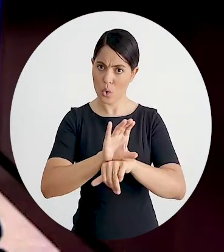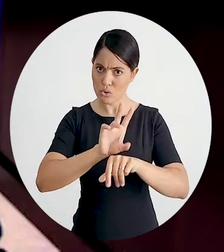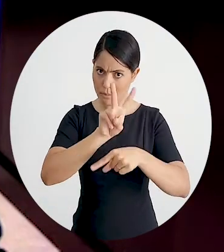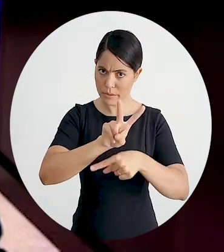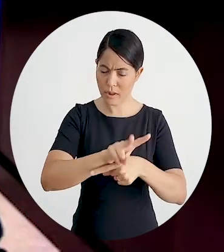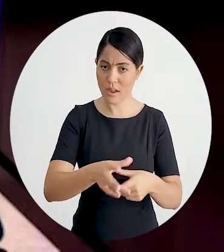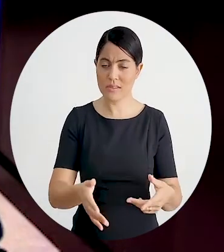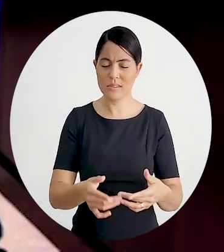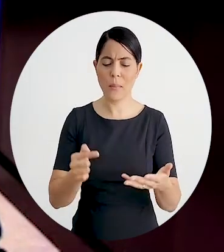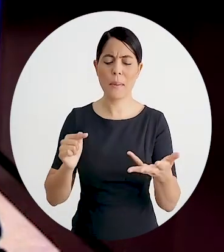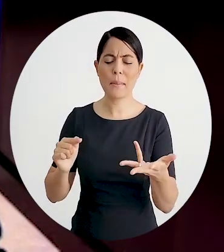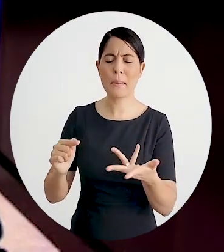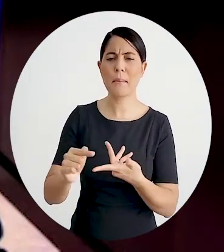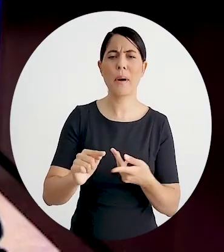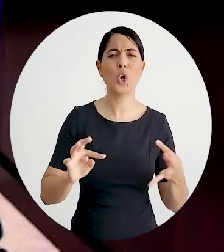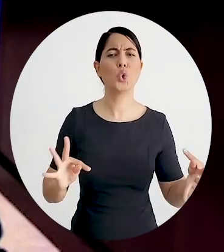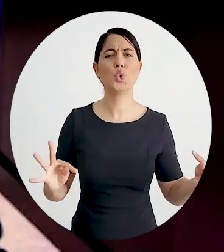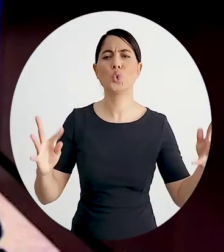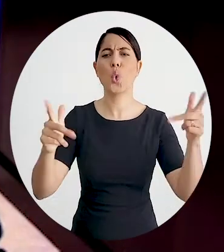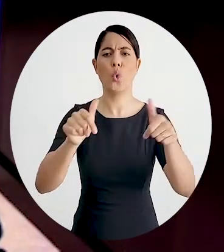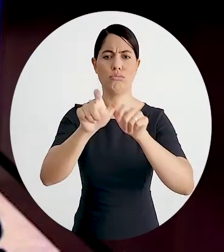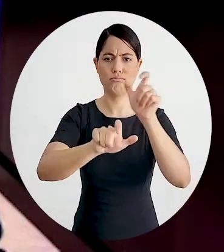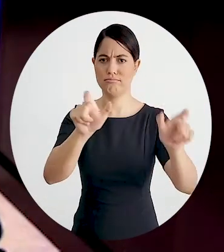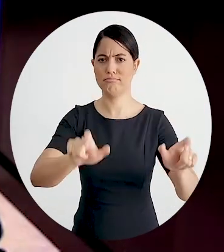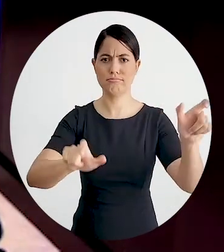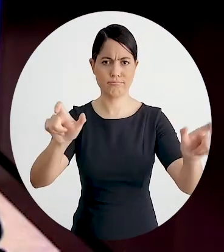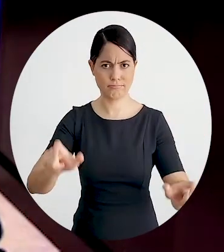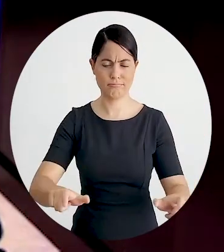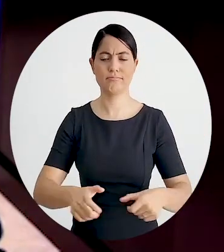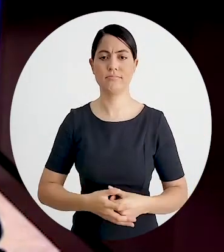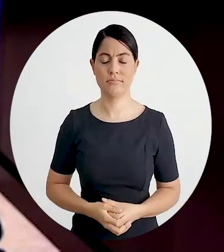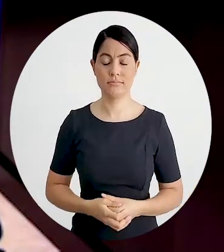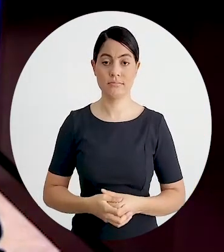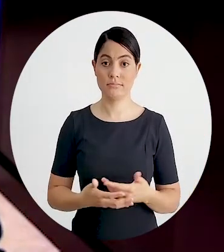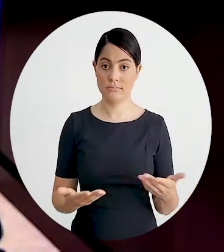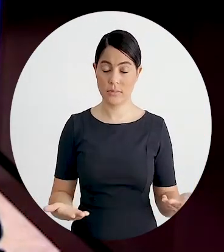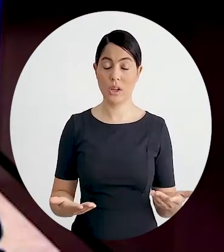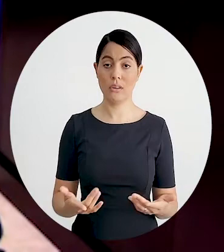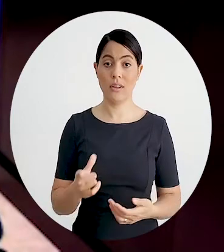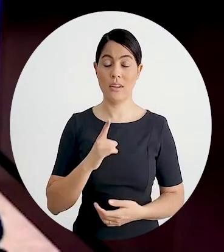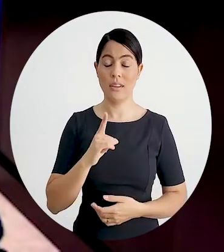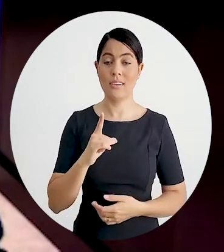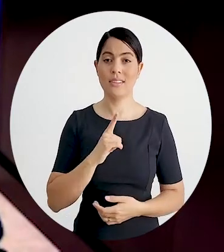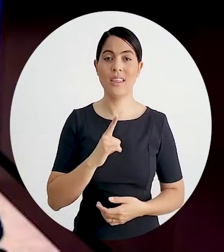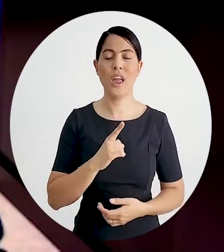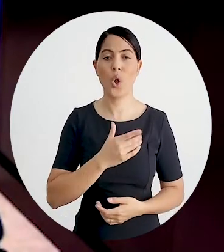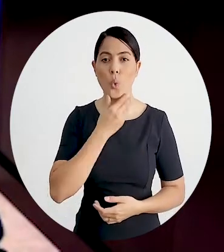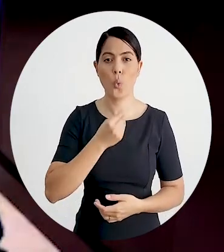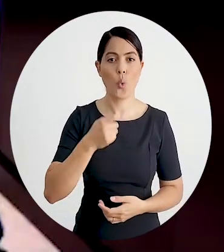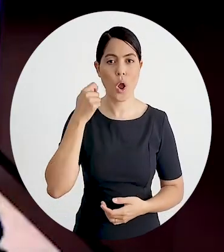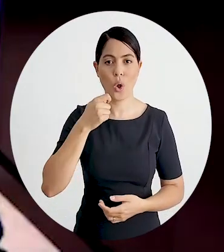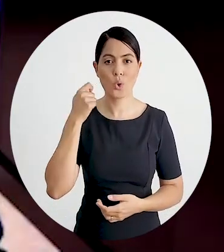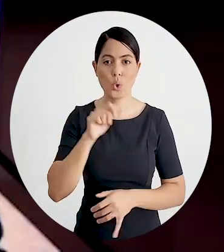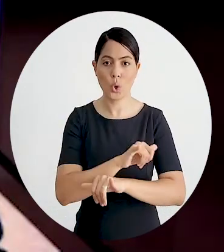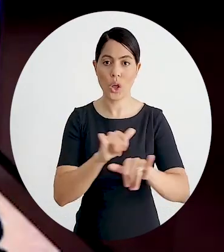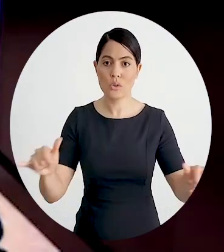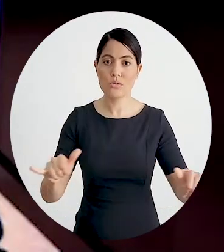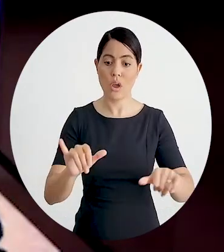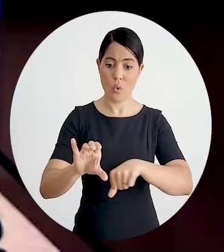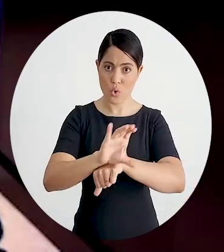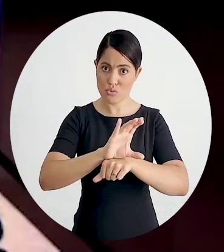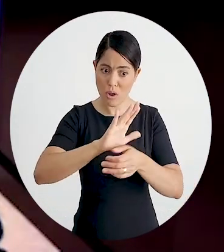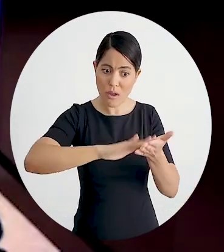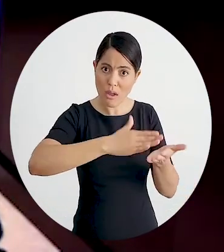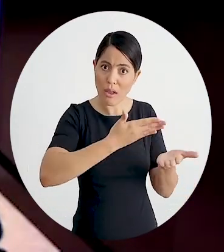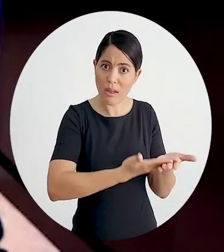Constituição, todos, do que Peter Habermas chama de sociedade aberta dos intérpretes